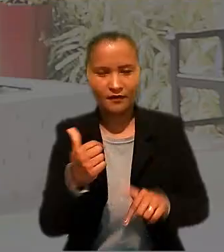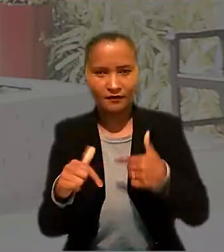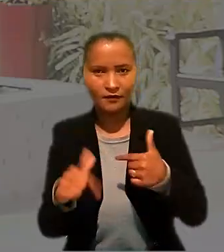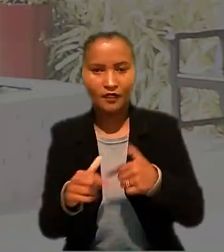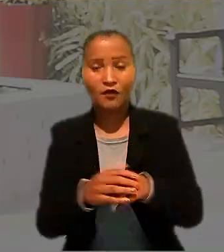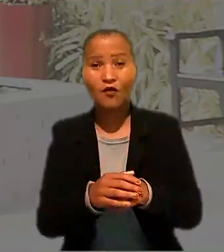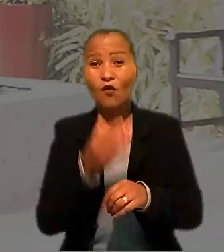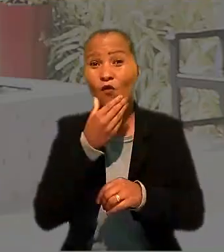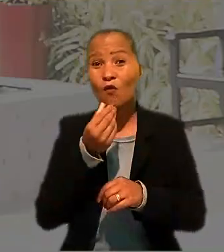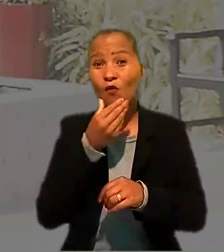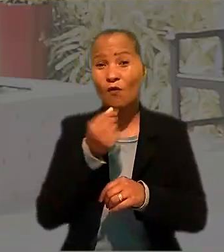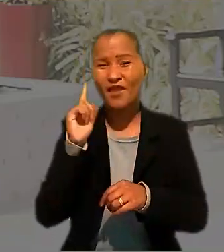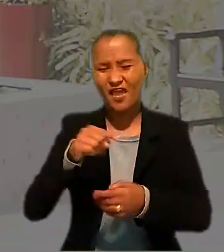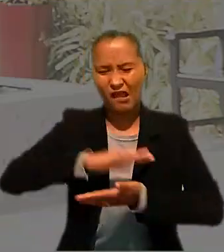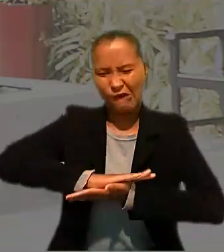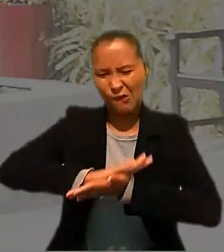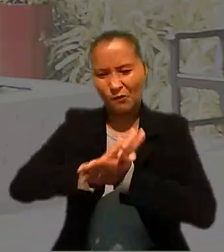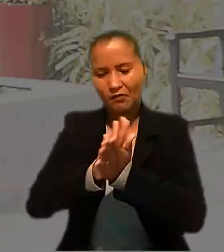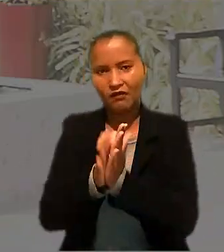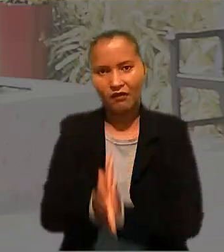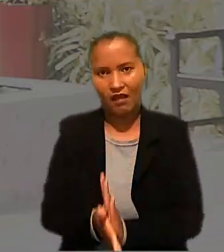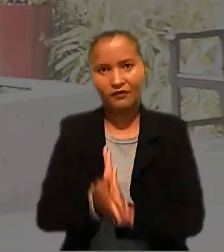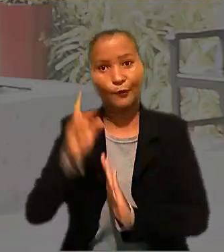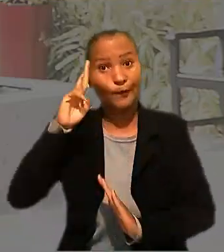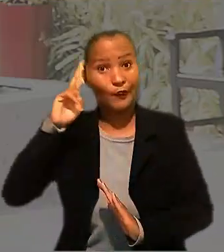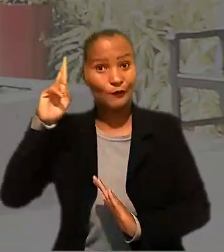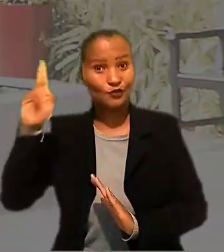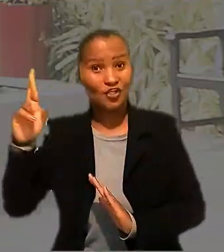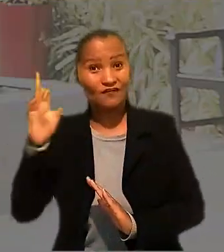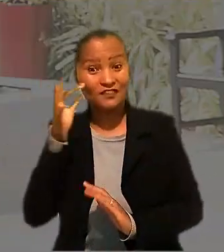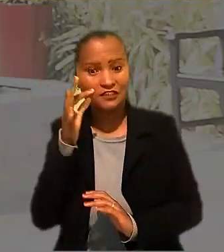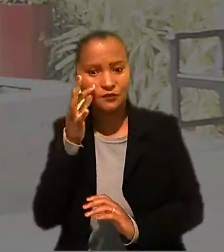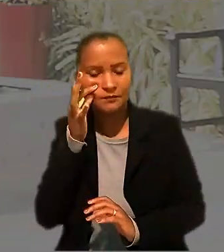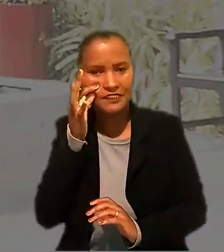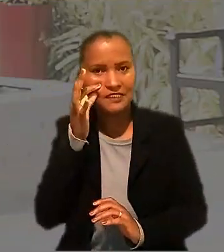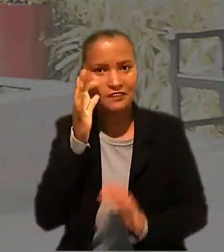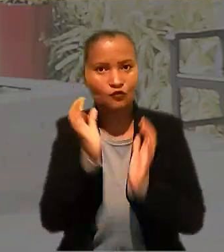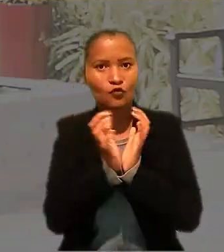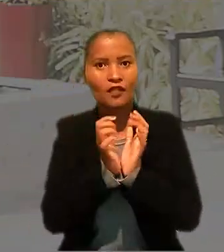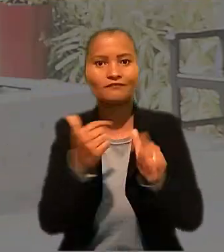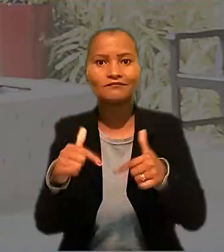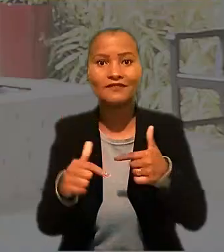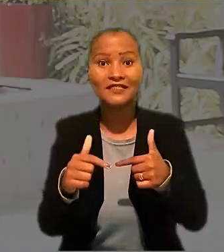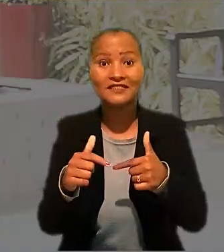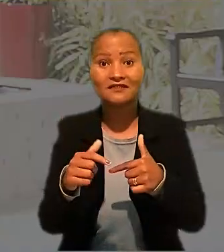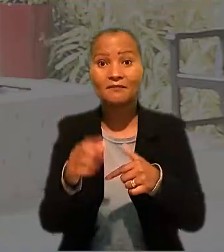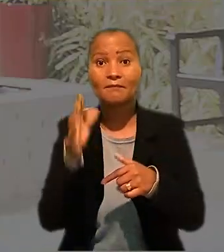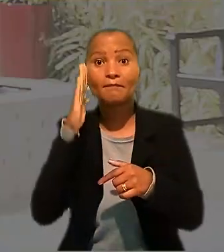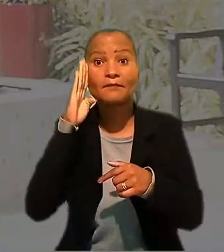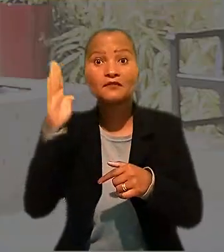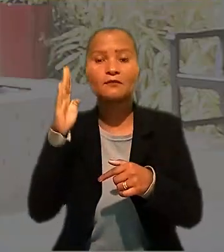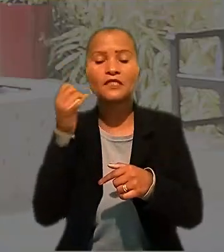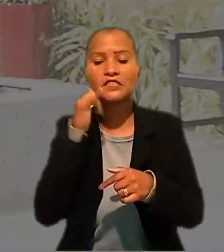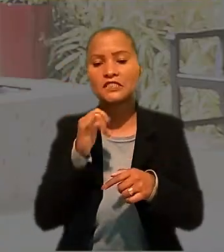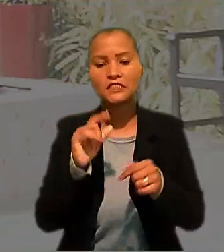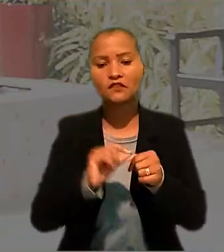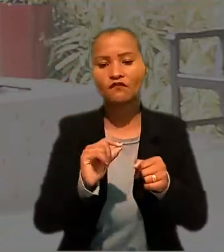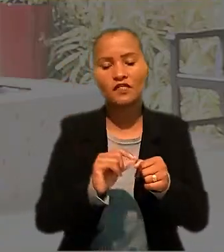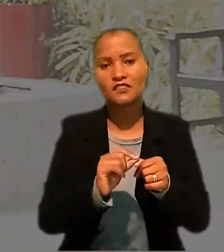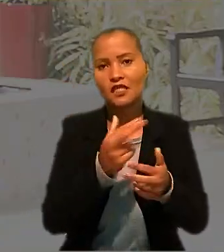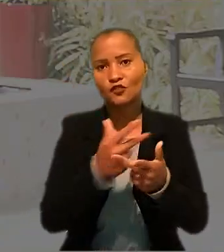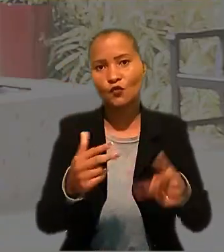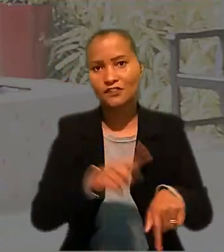com o processo, o conferente era humilhado pelo chefe na presença dos colegas de trabalho, principalmente se as tarefas não fossem realizadas no